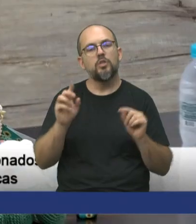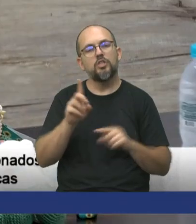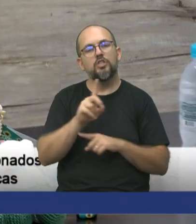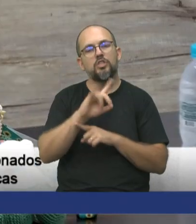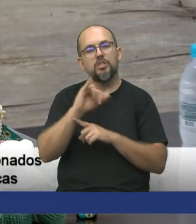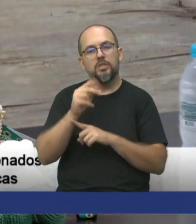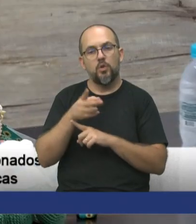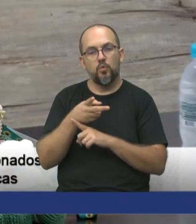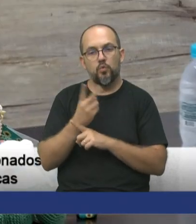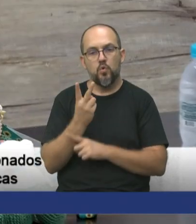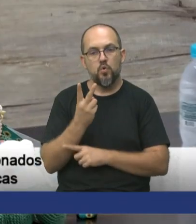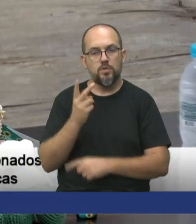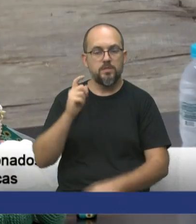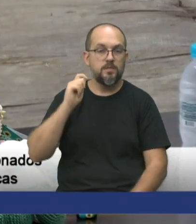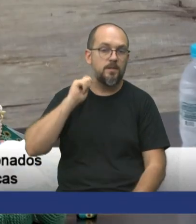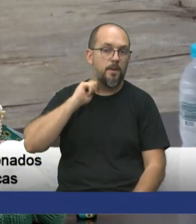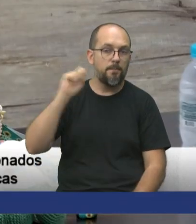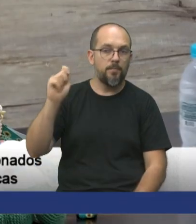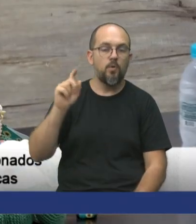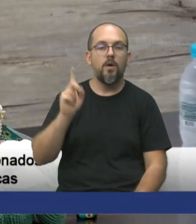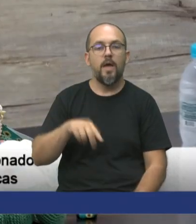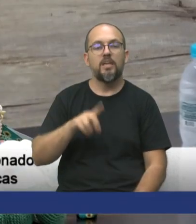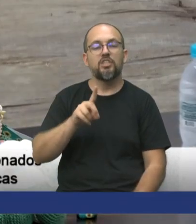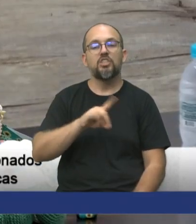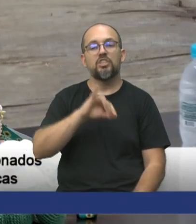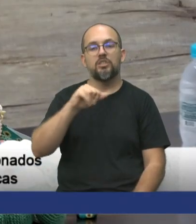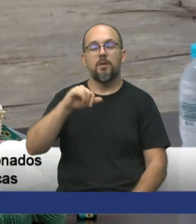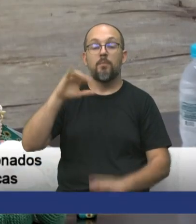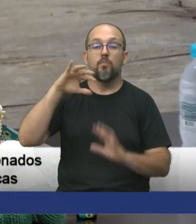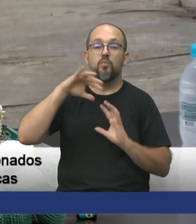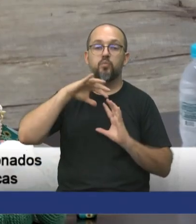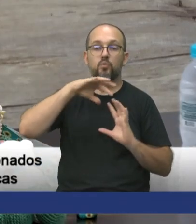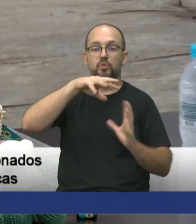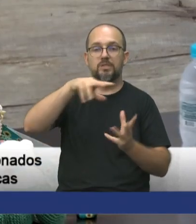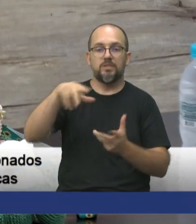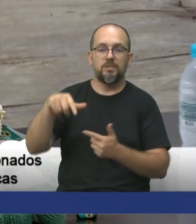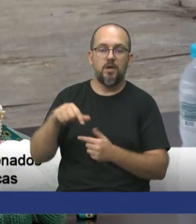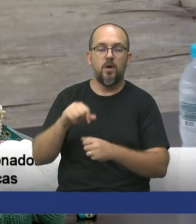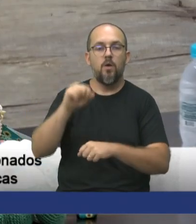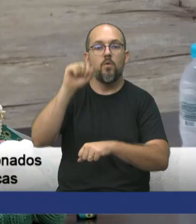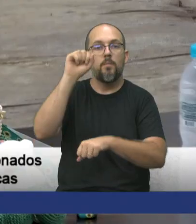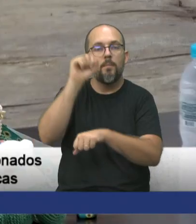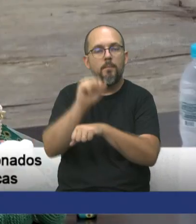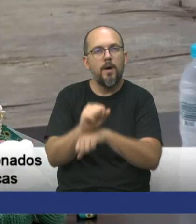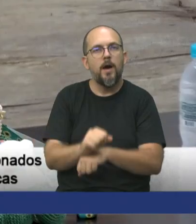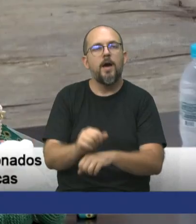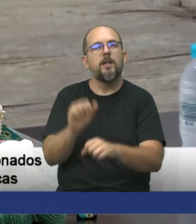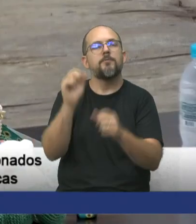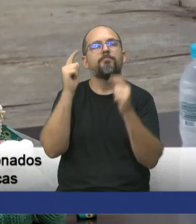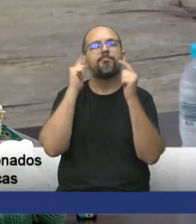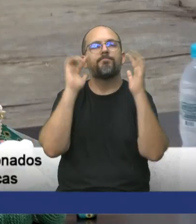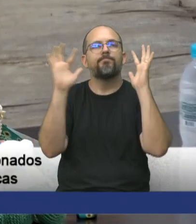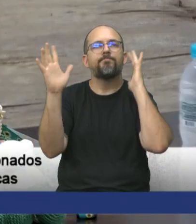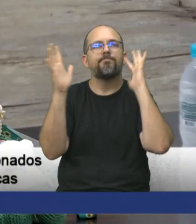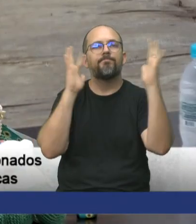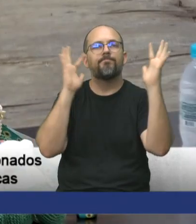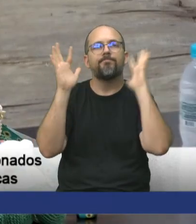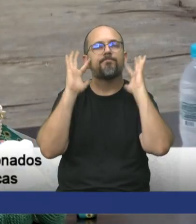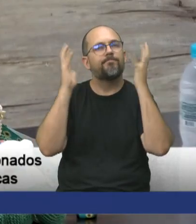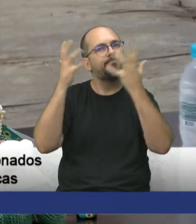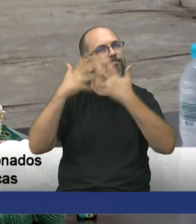2 de abril, né, um dia mundial, onde nós paramos para olhar, para refletir e para